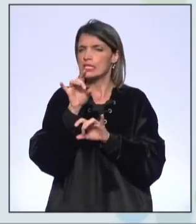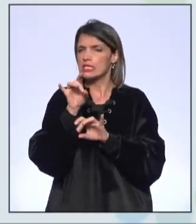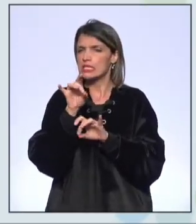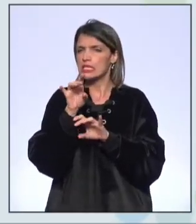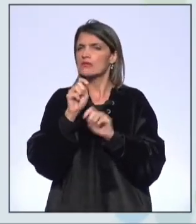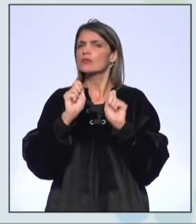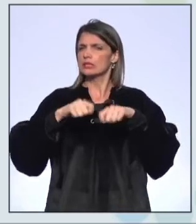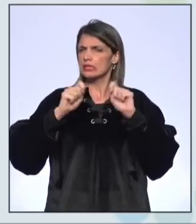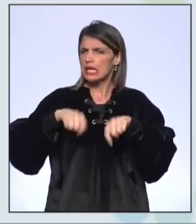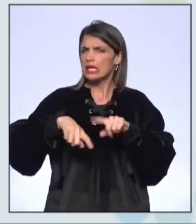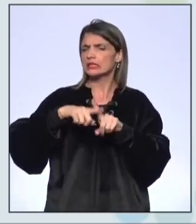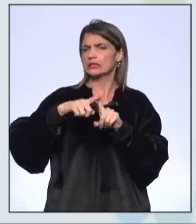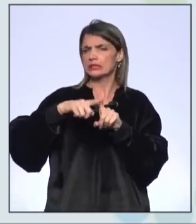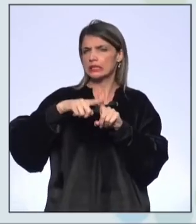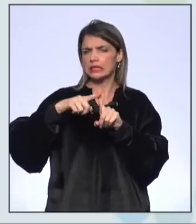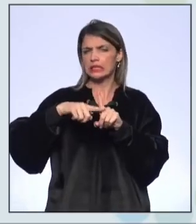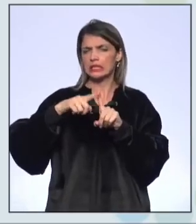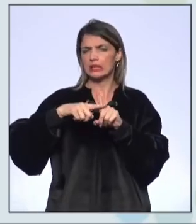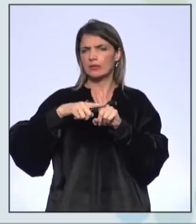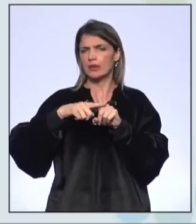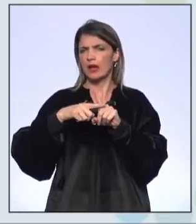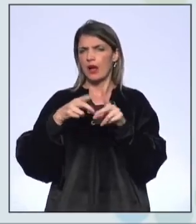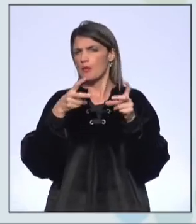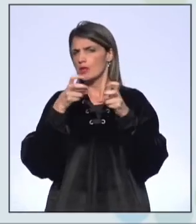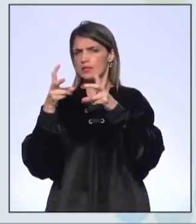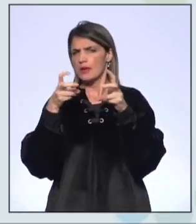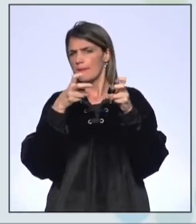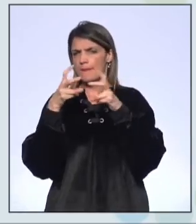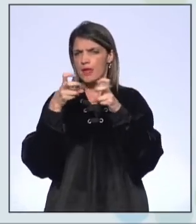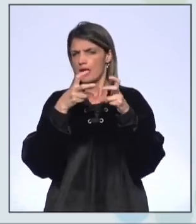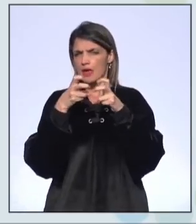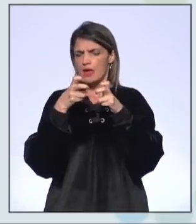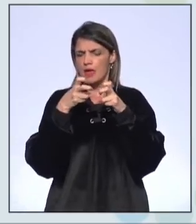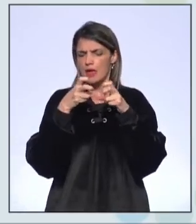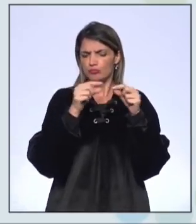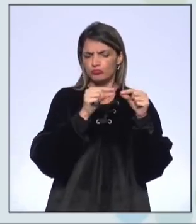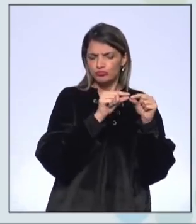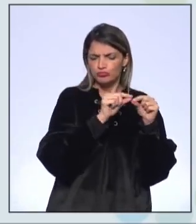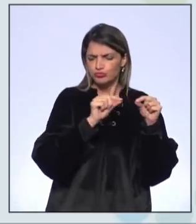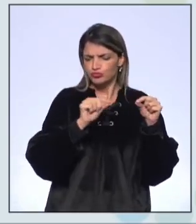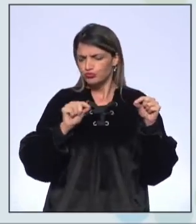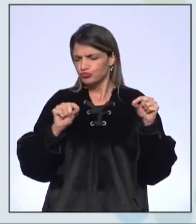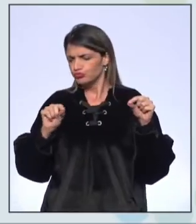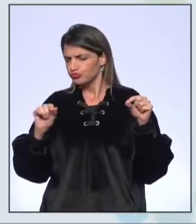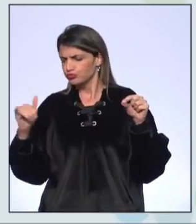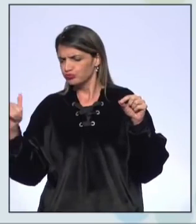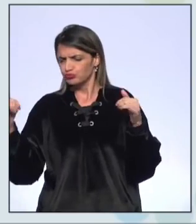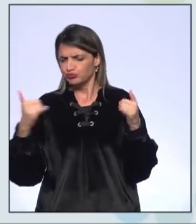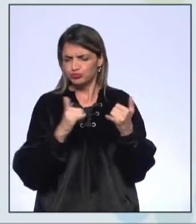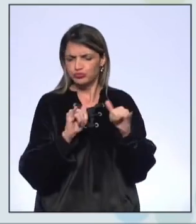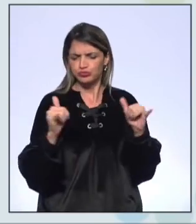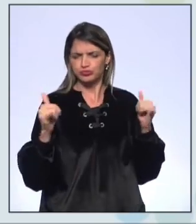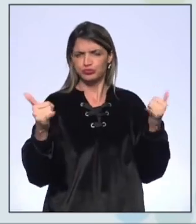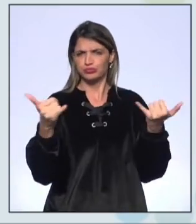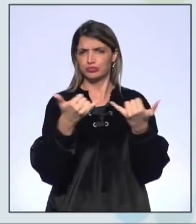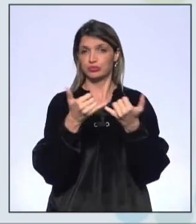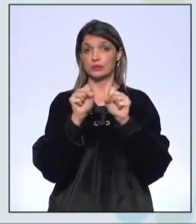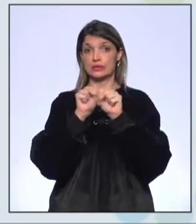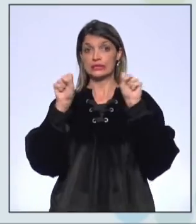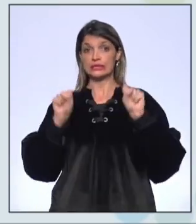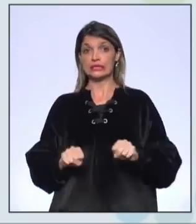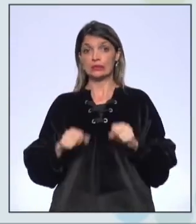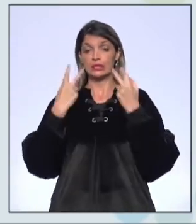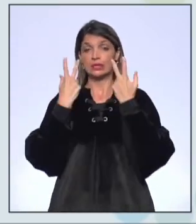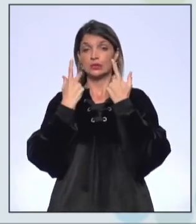capacidade térmica, identificar a ocorrência da condução, convecção e irradiação em sistemas naturais